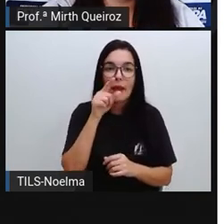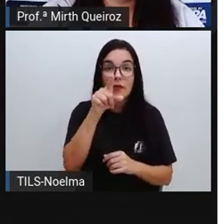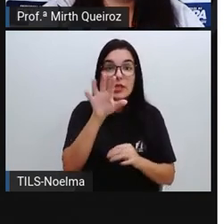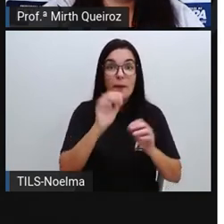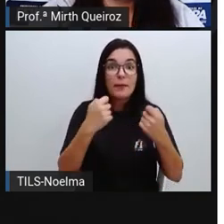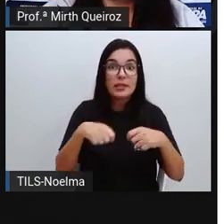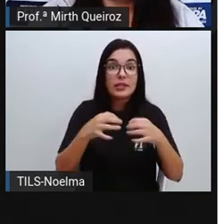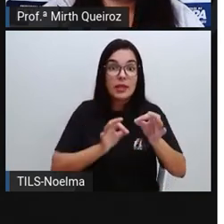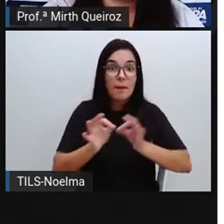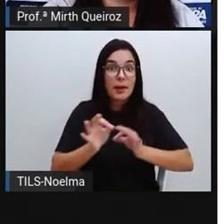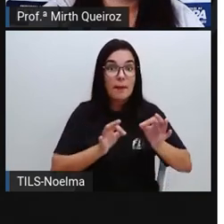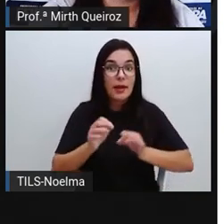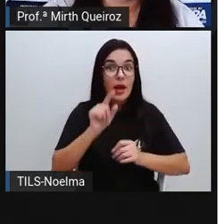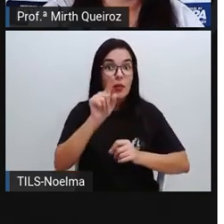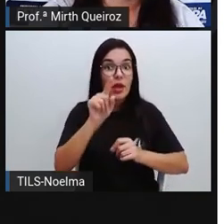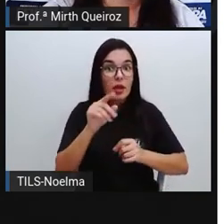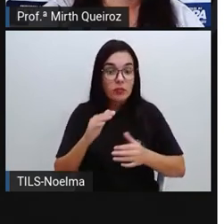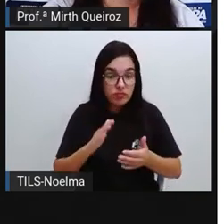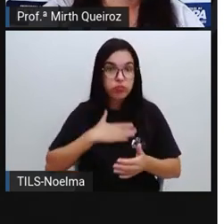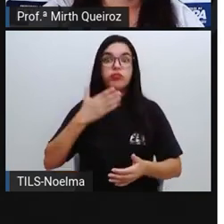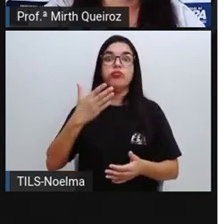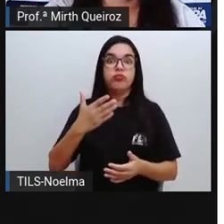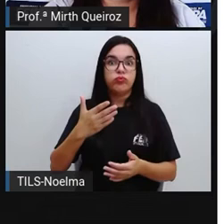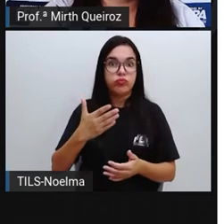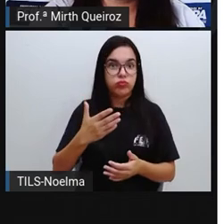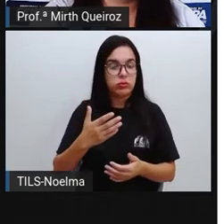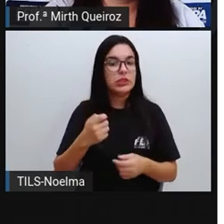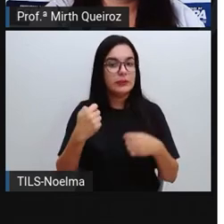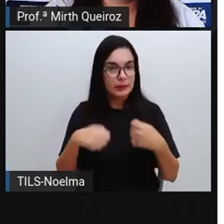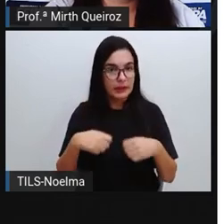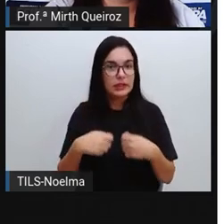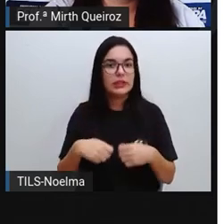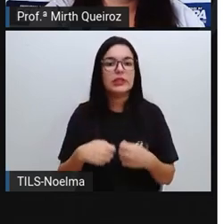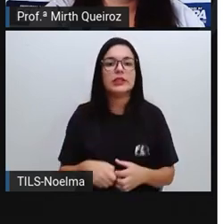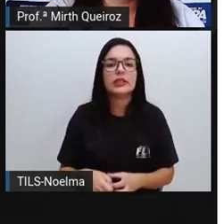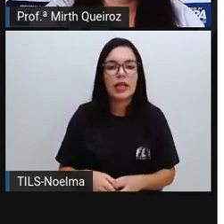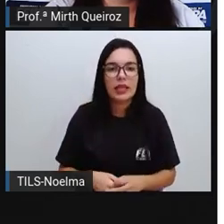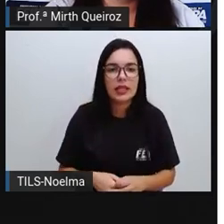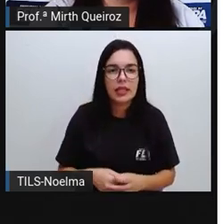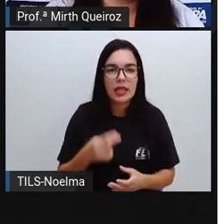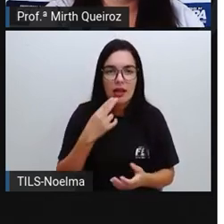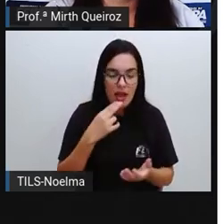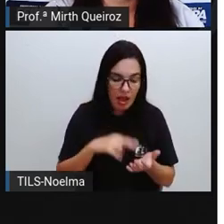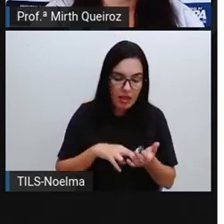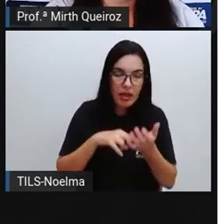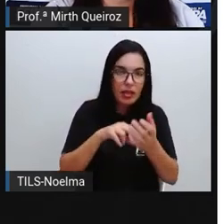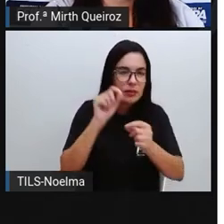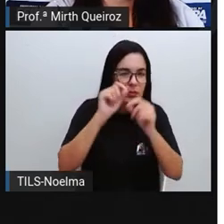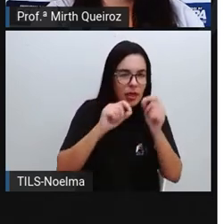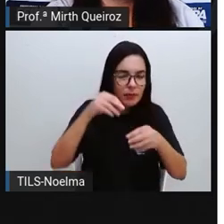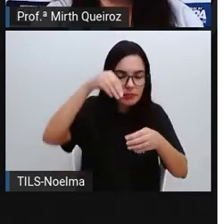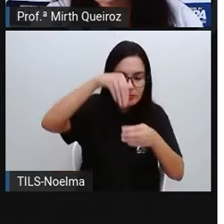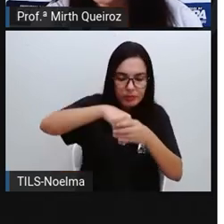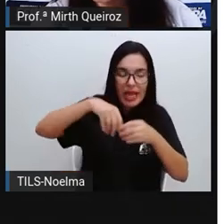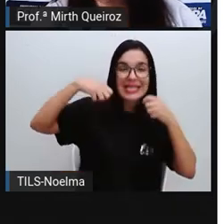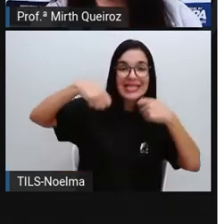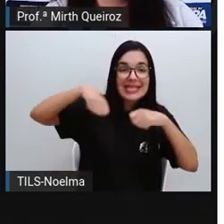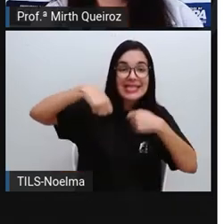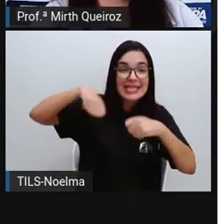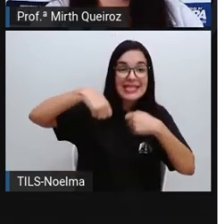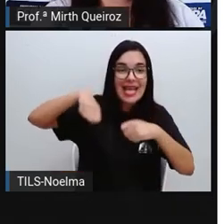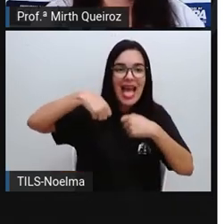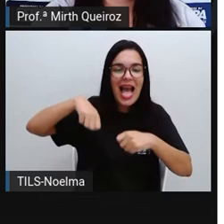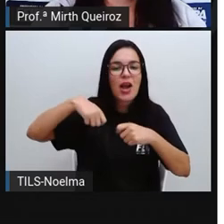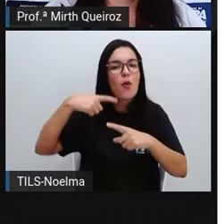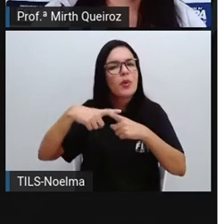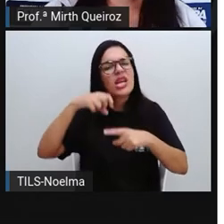Prepare-se para imprevistos, né? Tem que colocar ali a cápsula dentro de uma embalagem que seja muito resistente